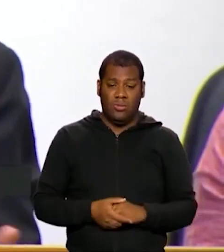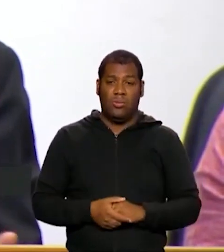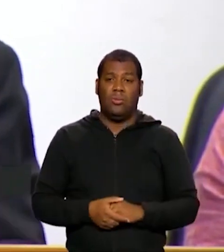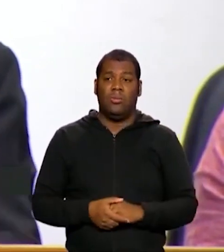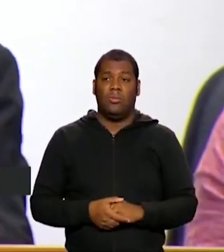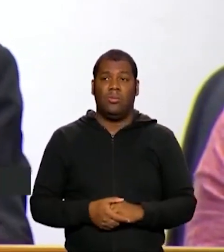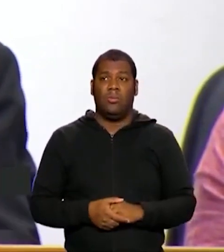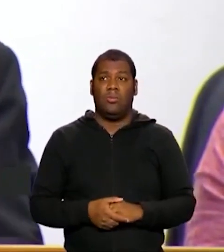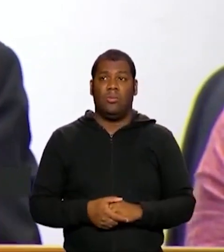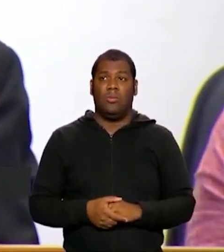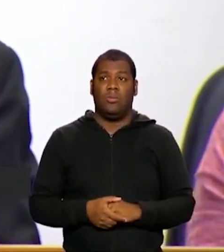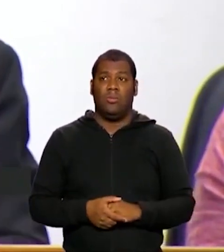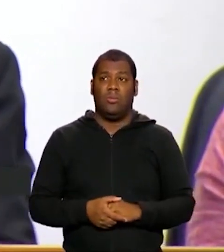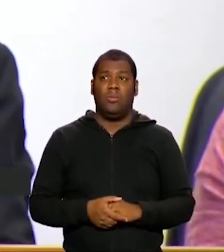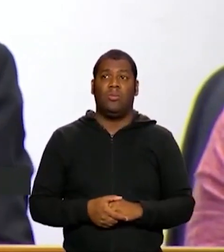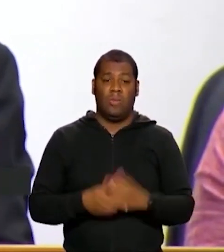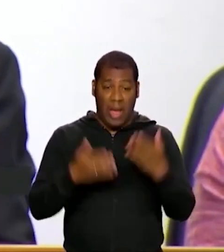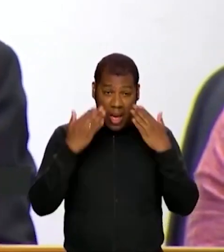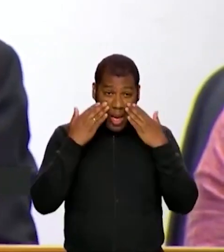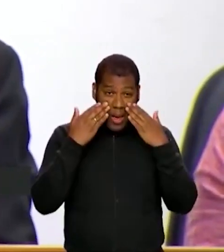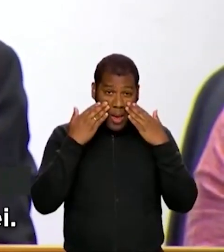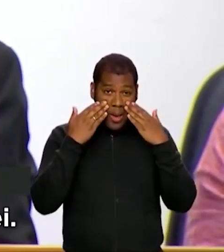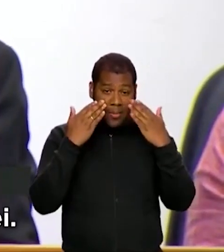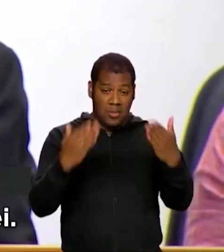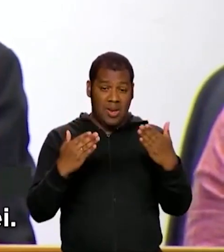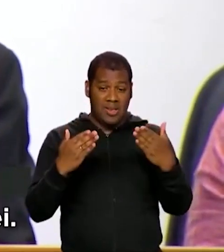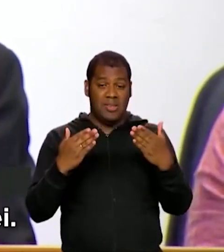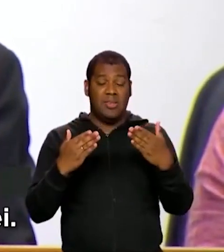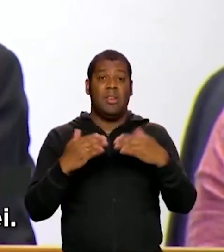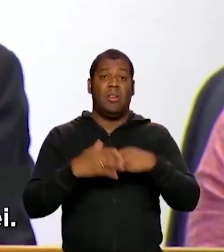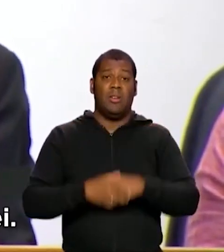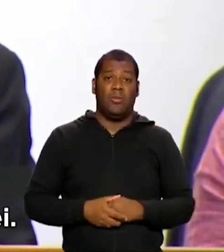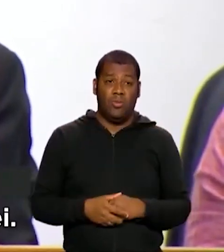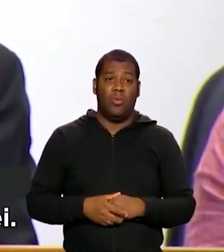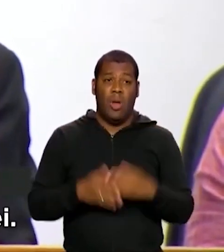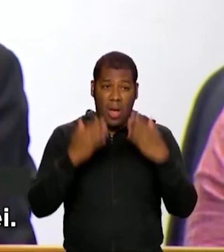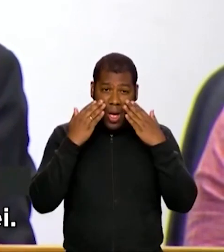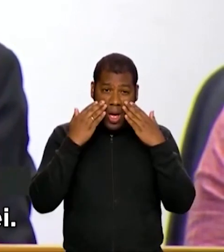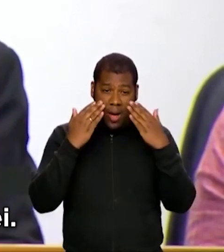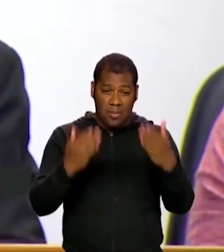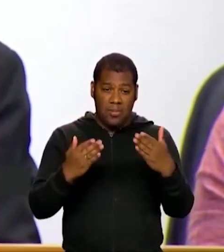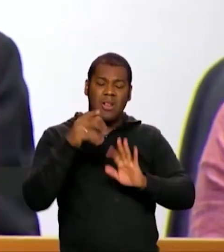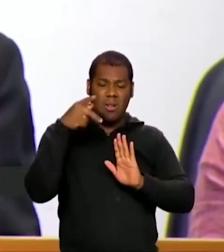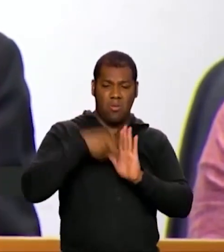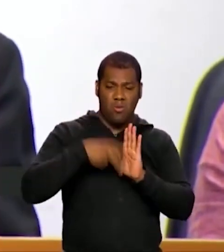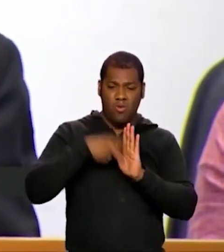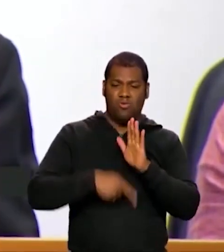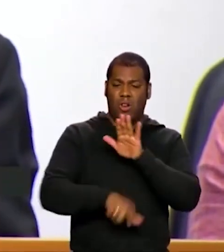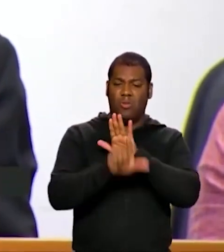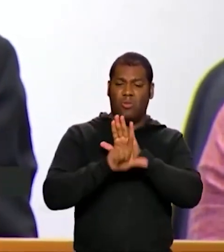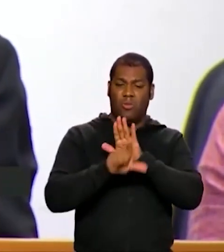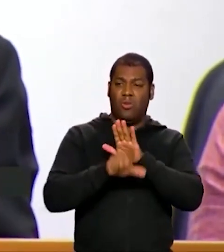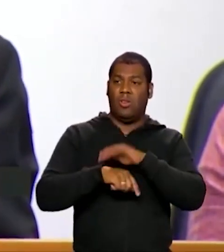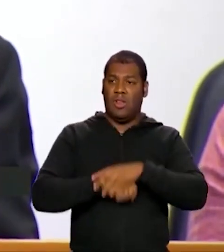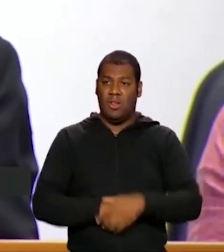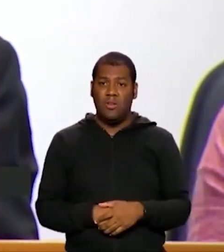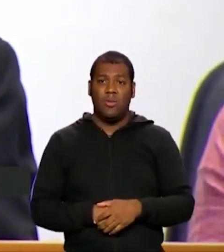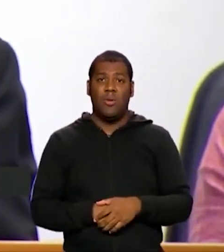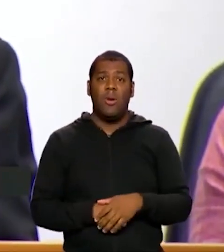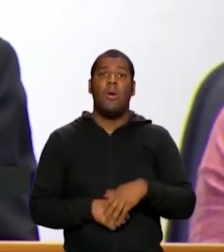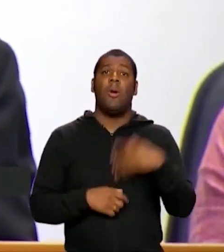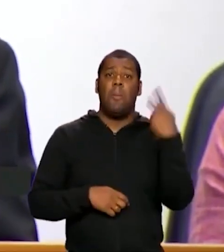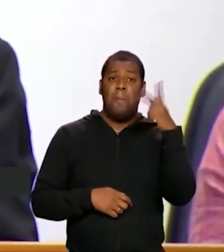oferecer depois ao Parlamento as possibilidades transformar em lei crie condições do Parlamento